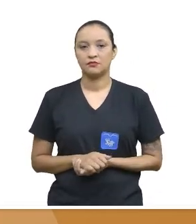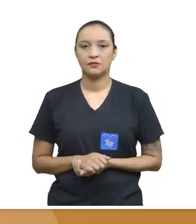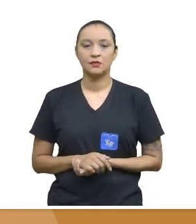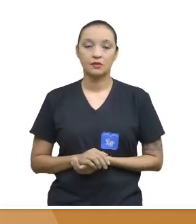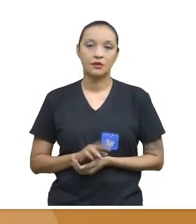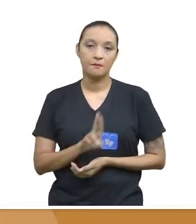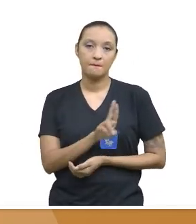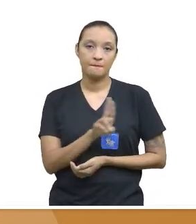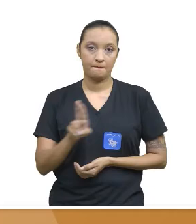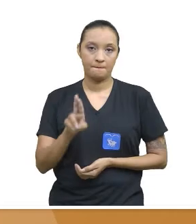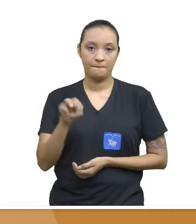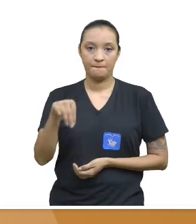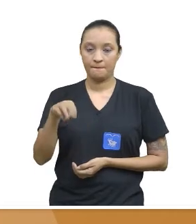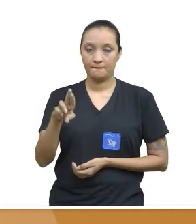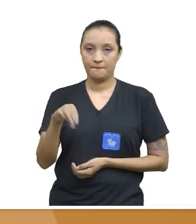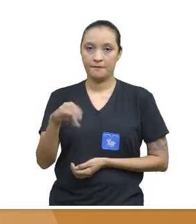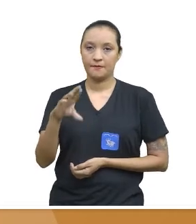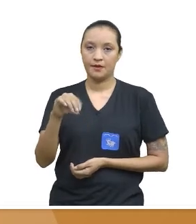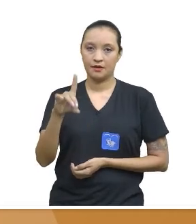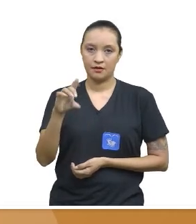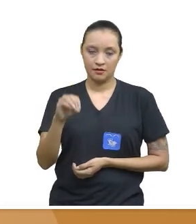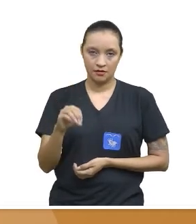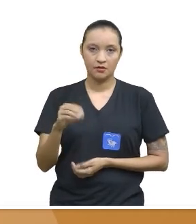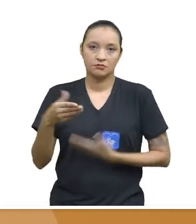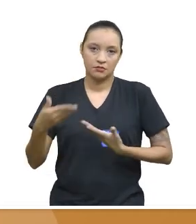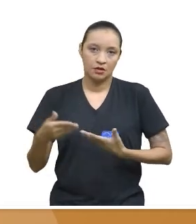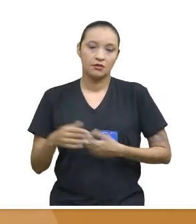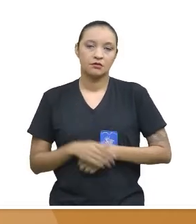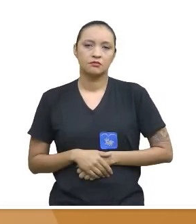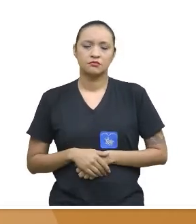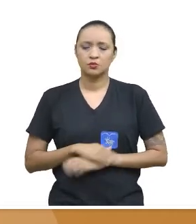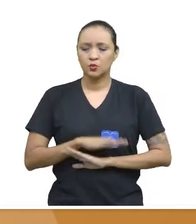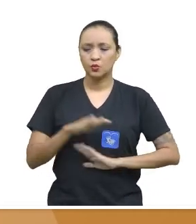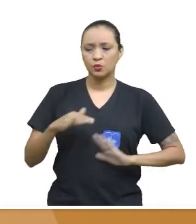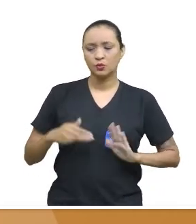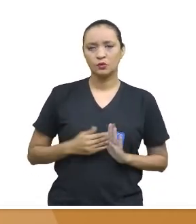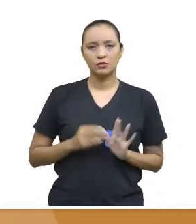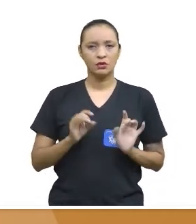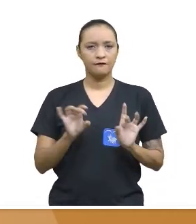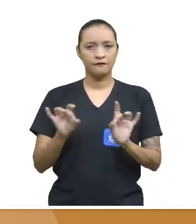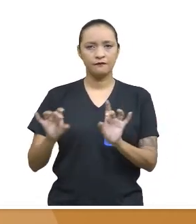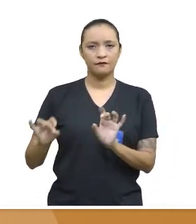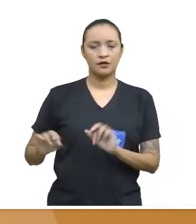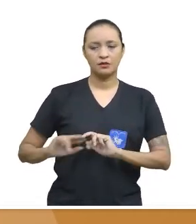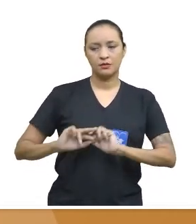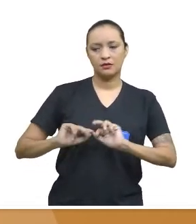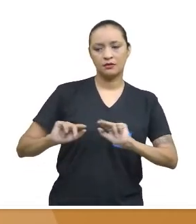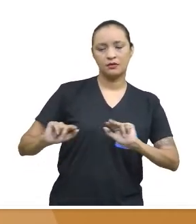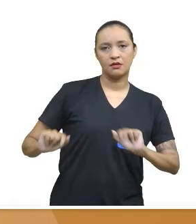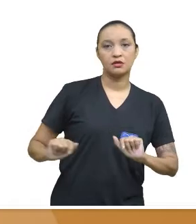tá? Então, todo tipo de comércio só poderia ser feito pelas